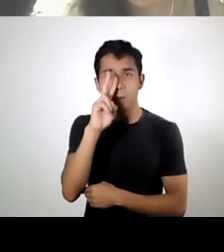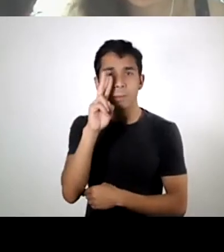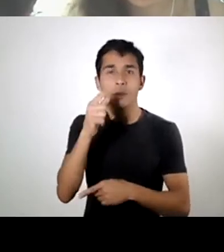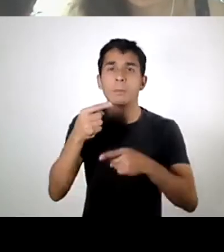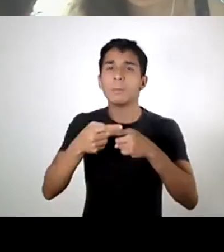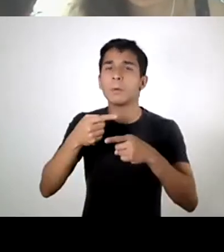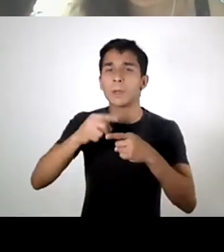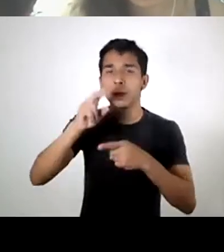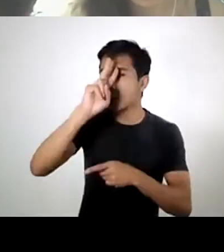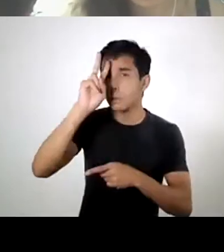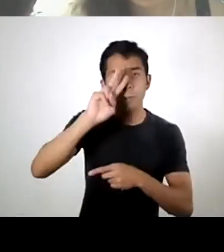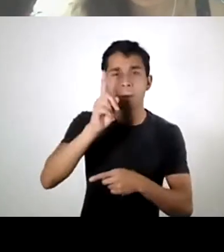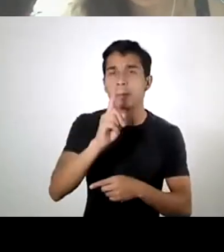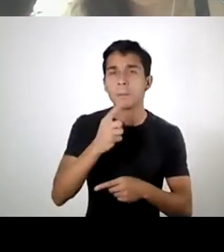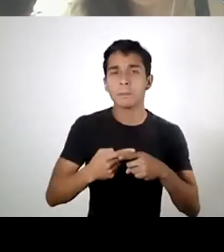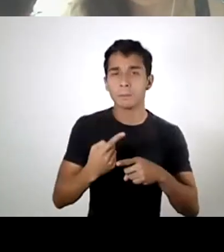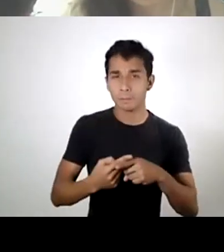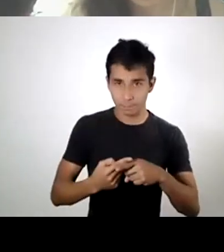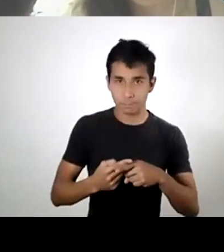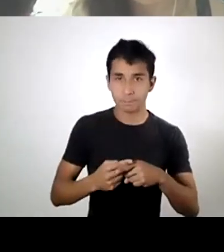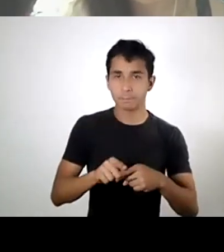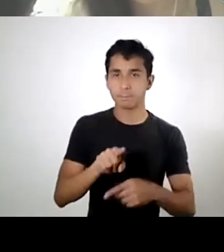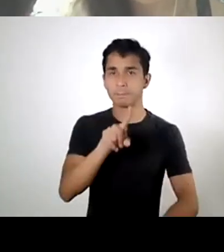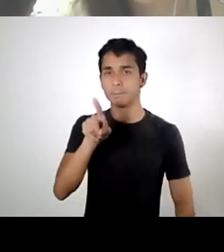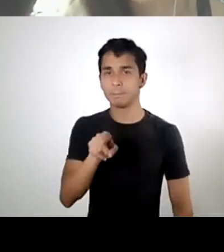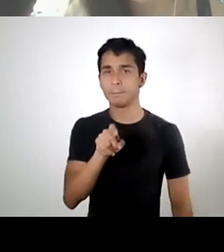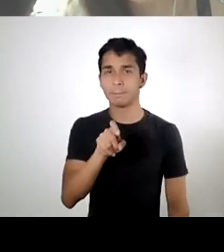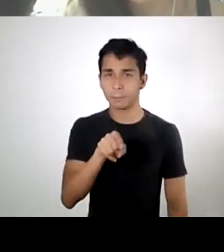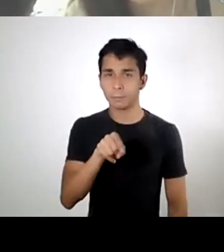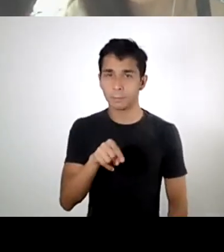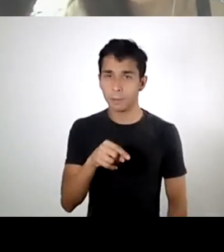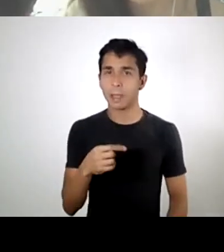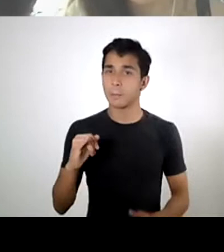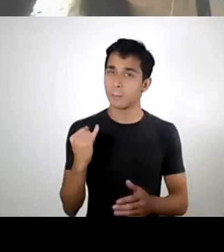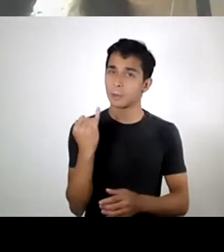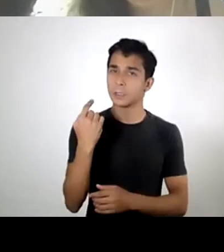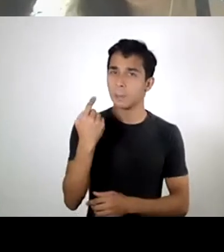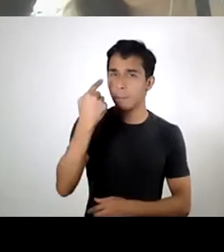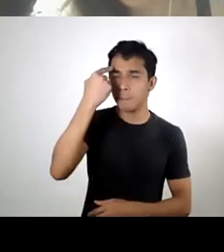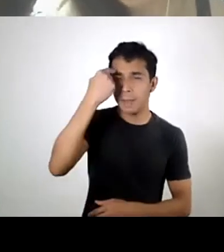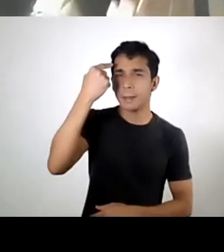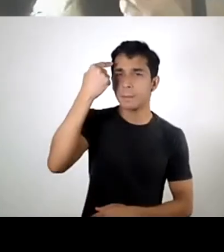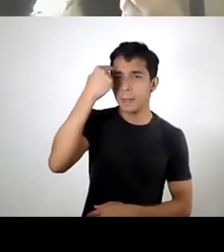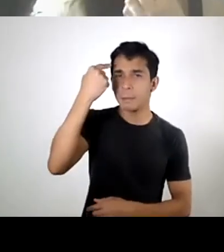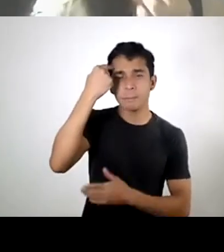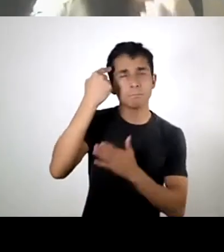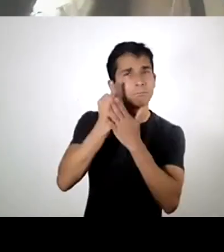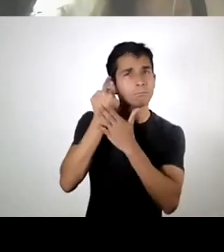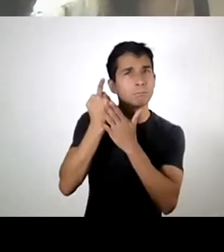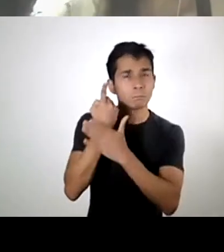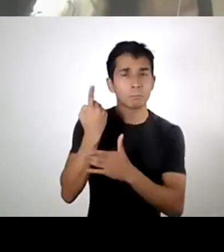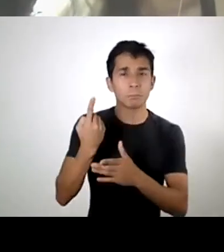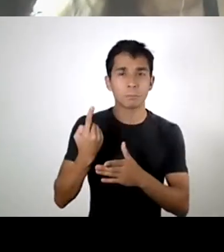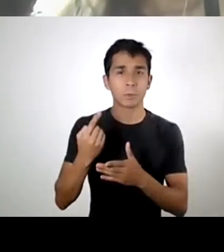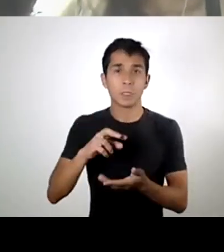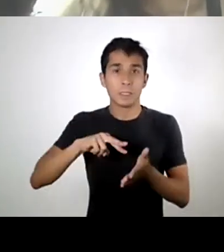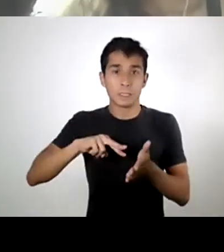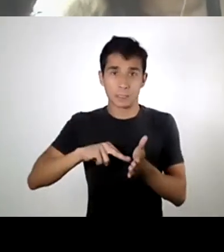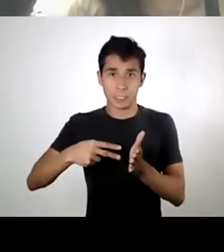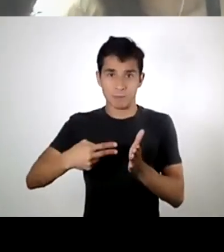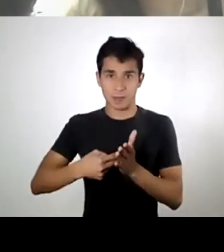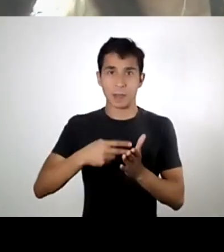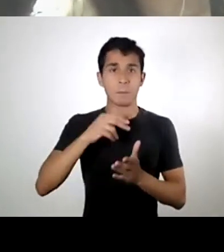é importante a gente trazer, quando a gente faz essa pergunta, a gente não está dizendo para as pessoas deixarem de ler